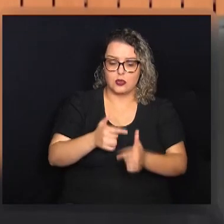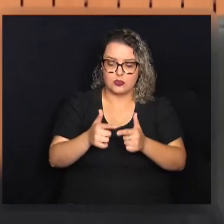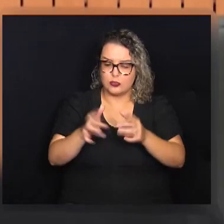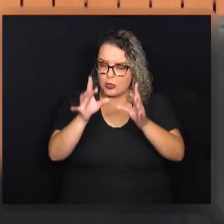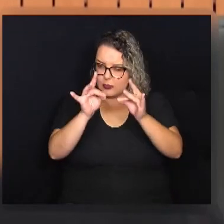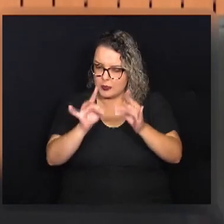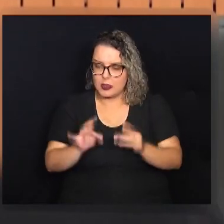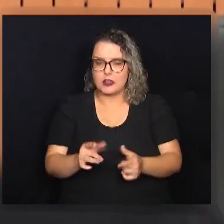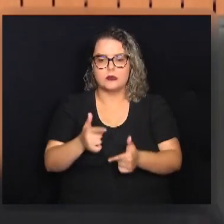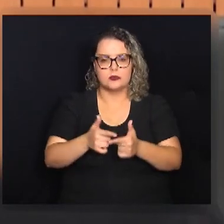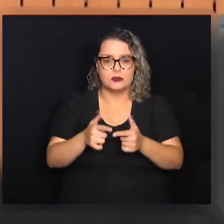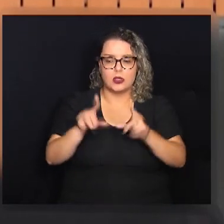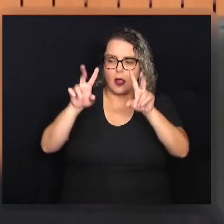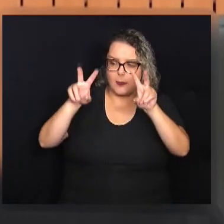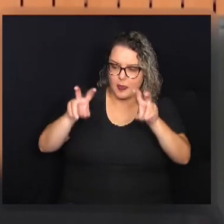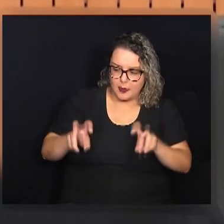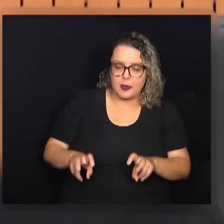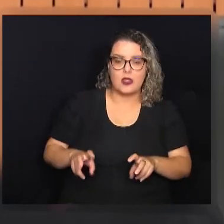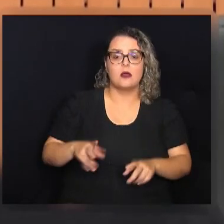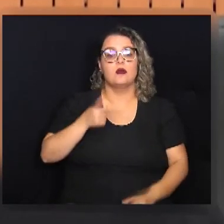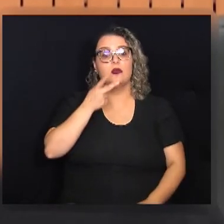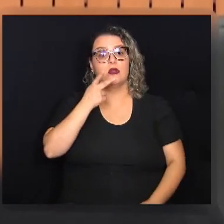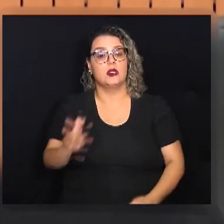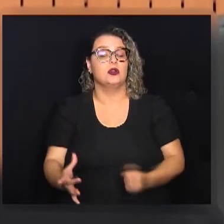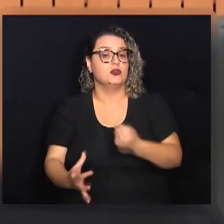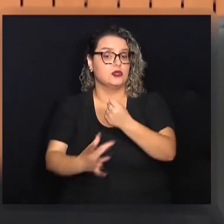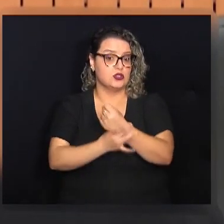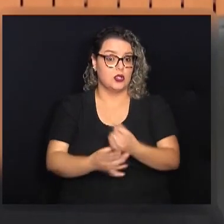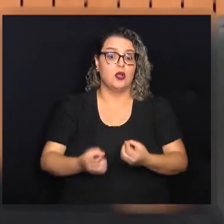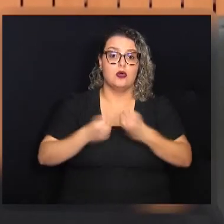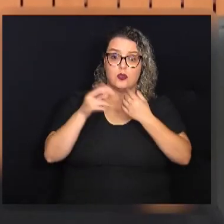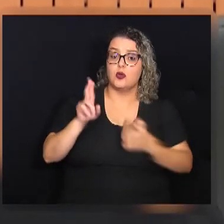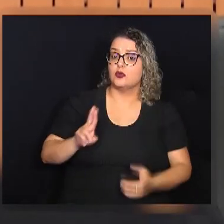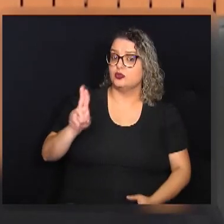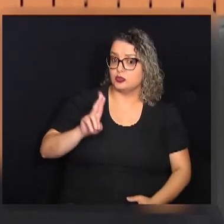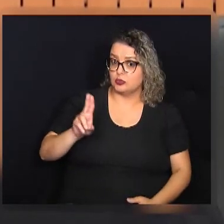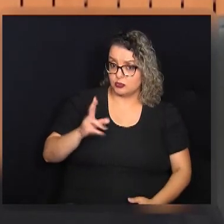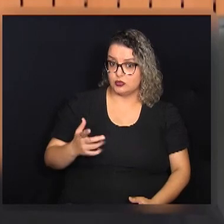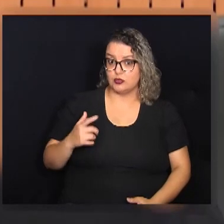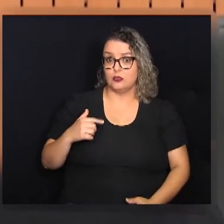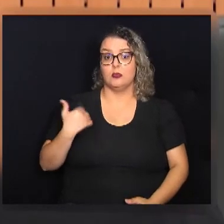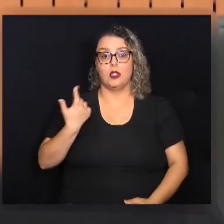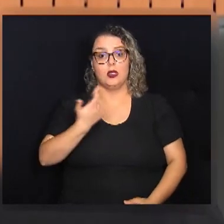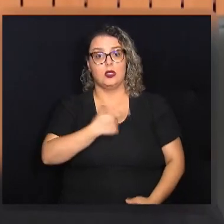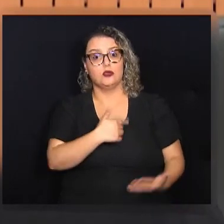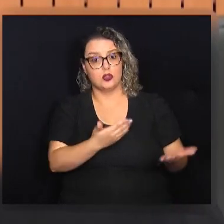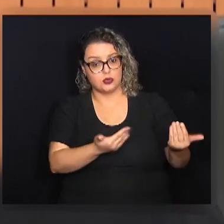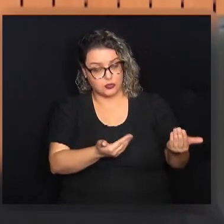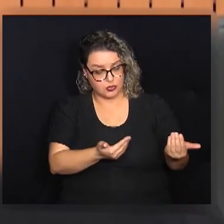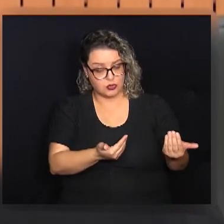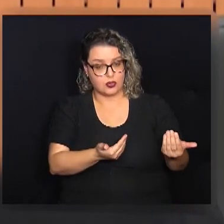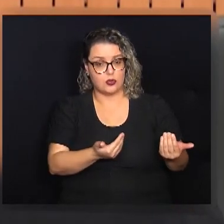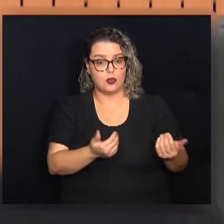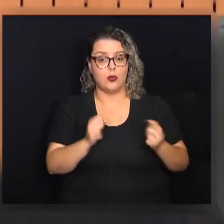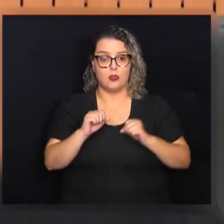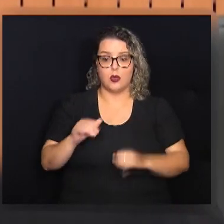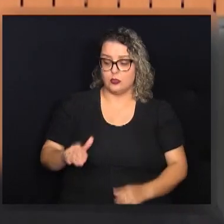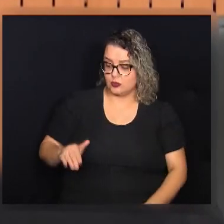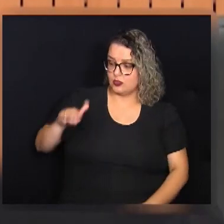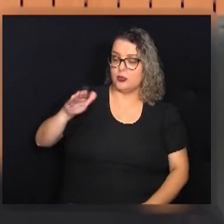de drone para toda a rede de escolas e faculdades técnicas. Então a gente gravou tudo isso, eu, Vinícius e o Guilherme, aqui